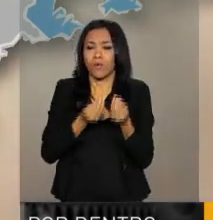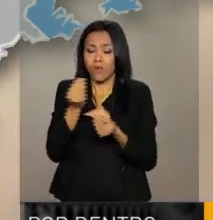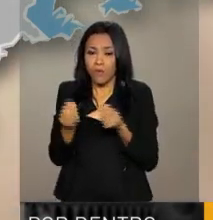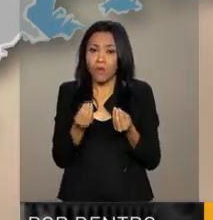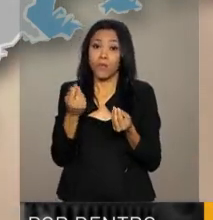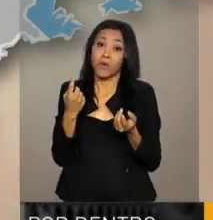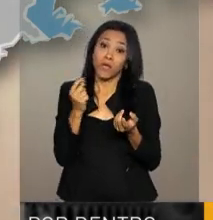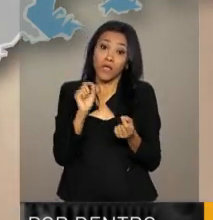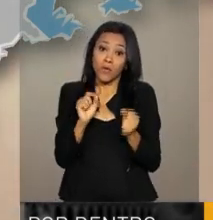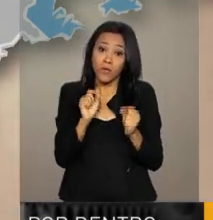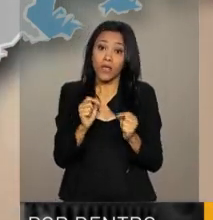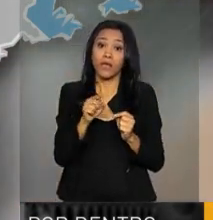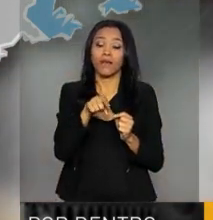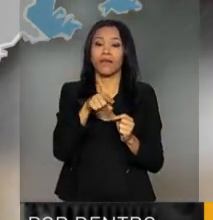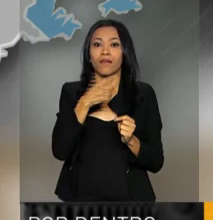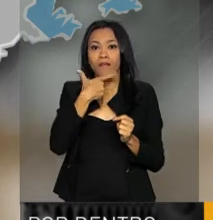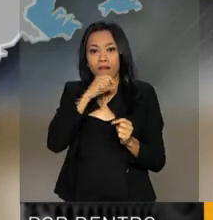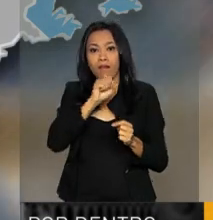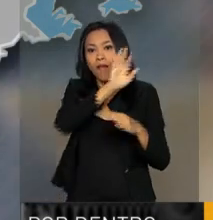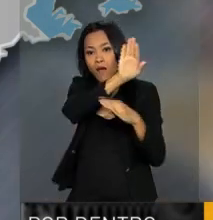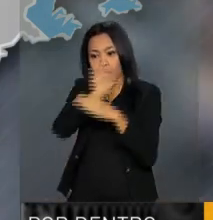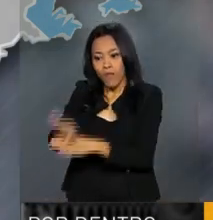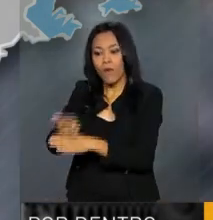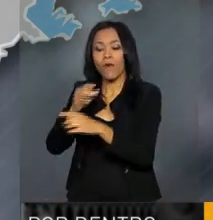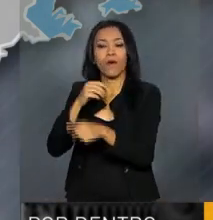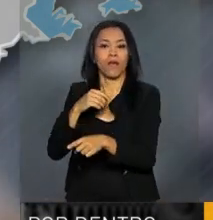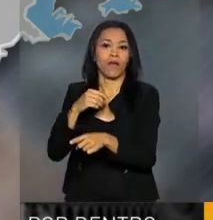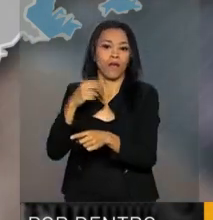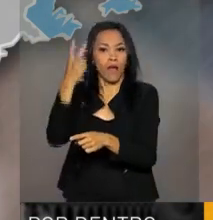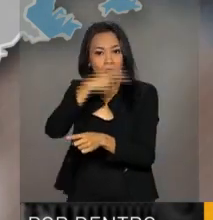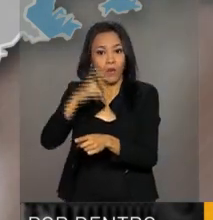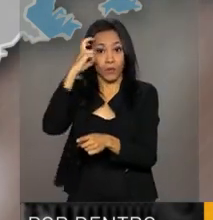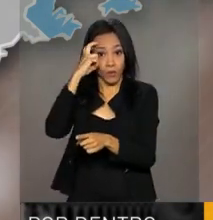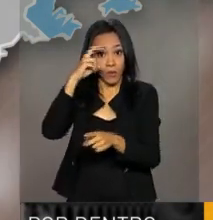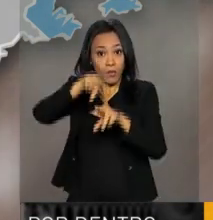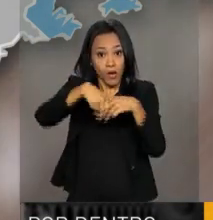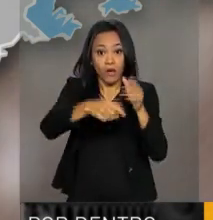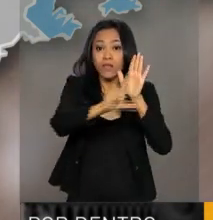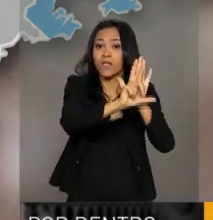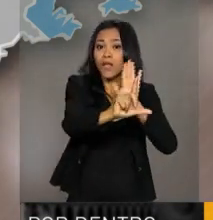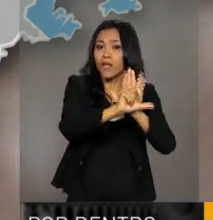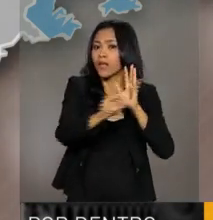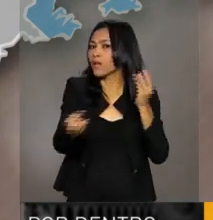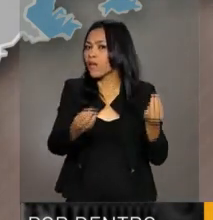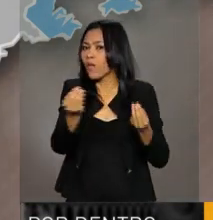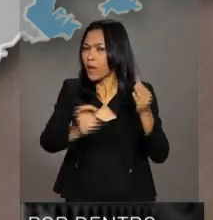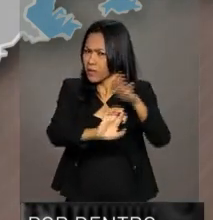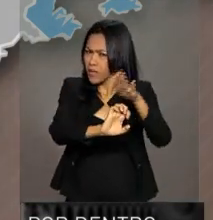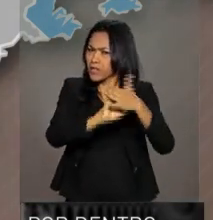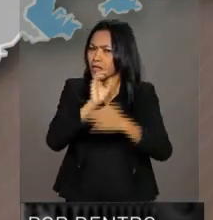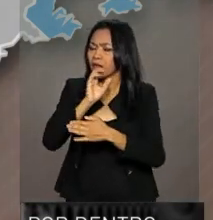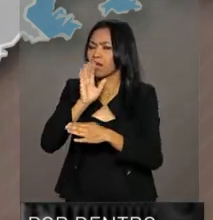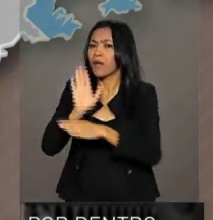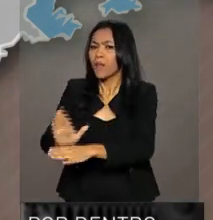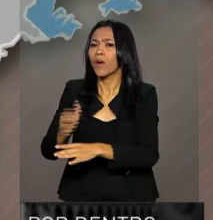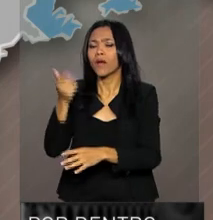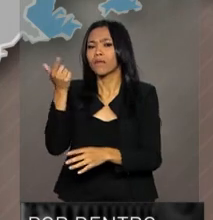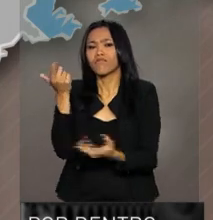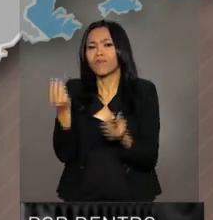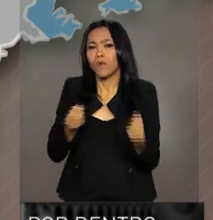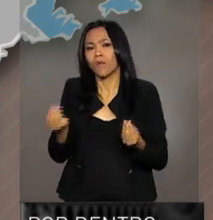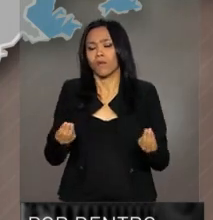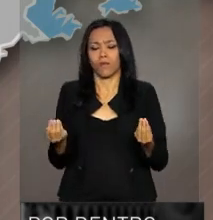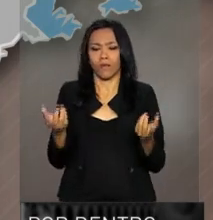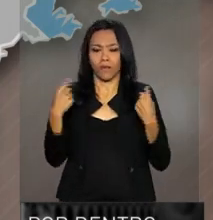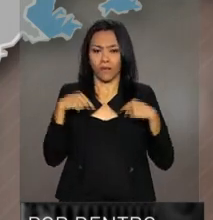dadas a quem apoia a cultura por intermédio da lei rouanet andré muito obrigado pela sua pergunta bom